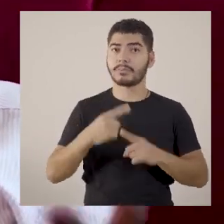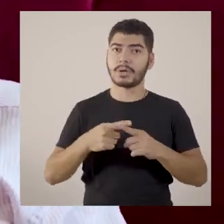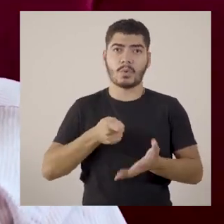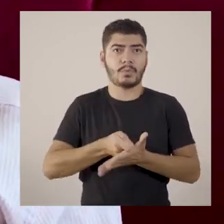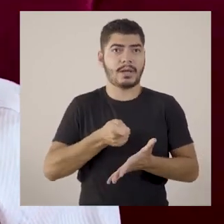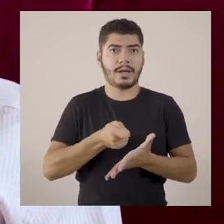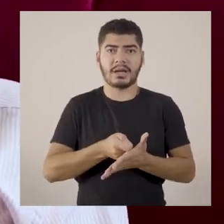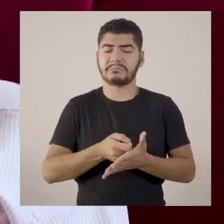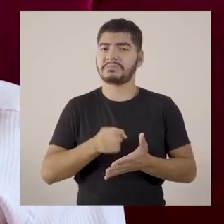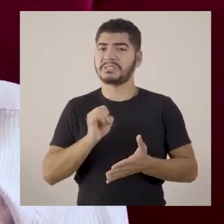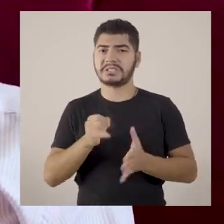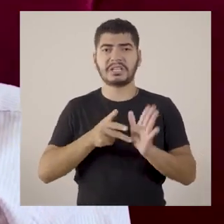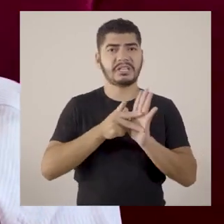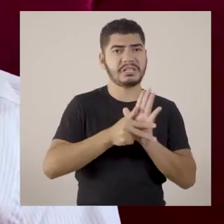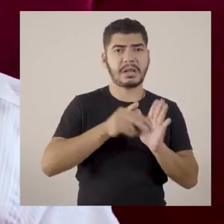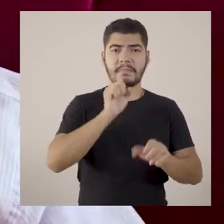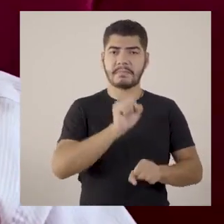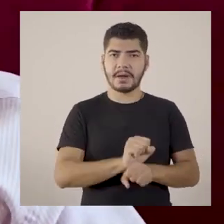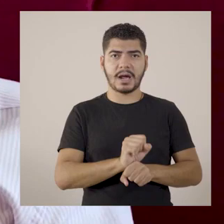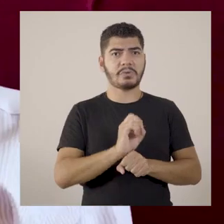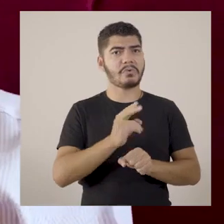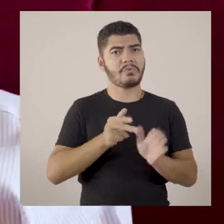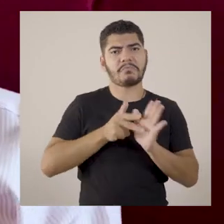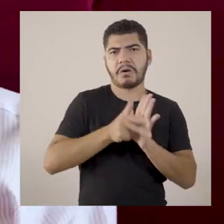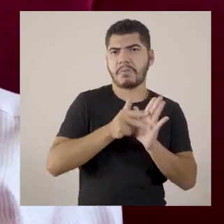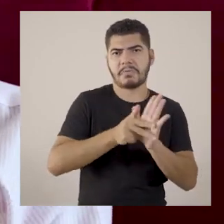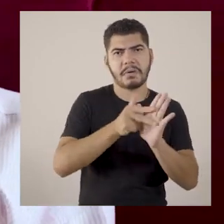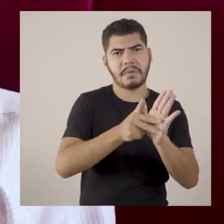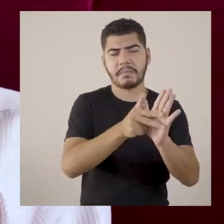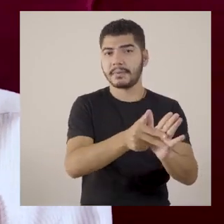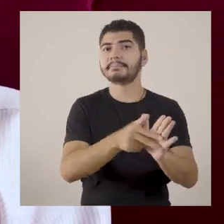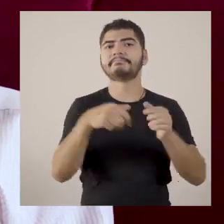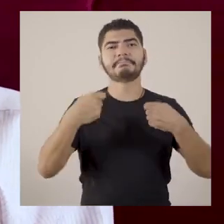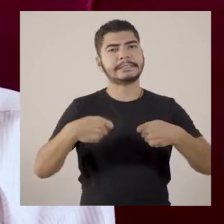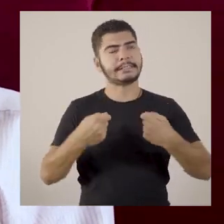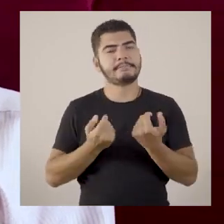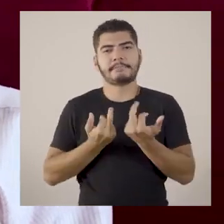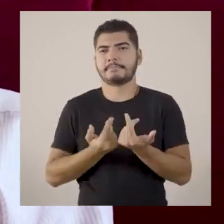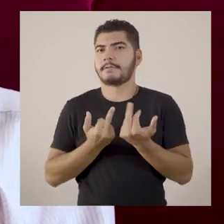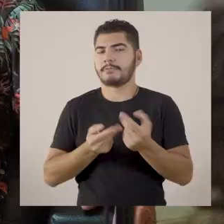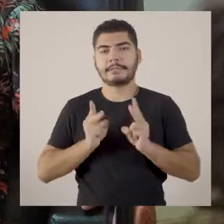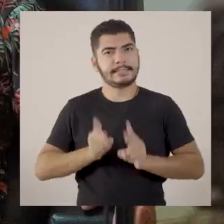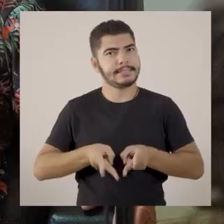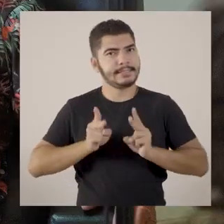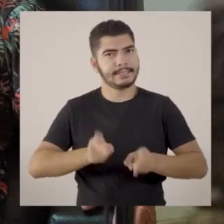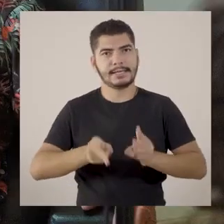era obrigação, seja o trem passar ou parar, tinha que estar sempre igual.